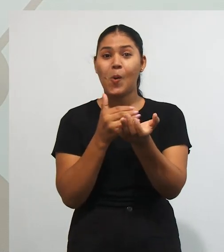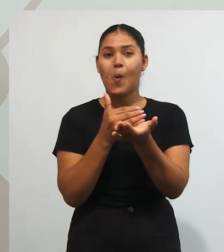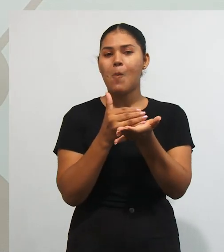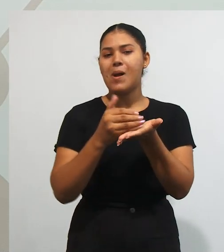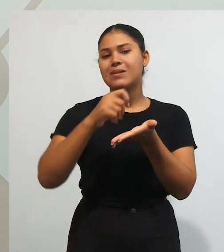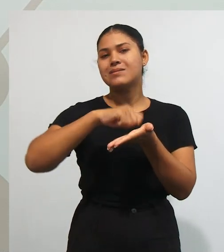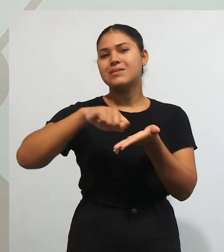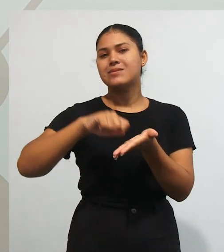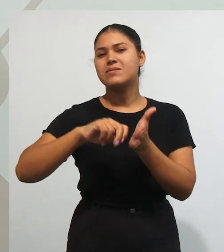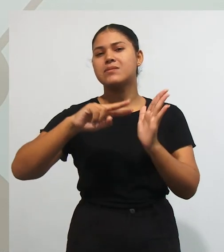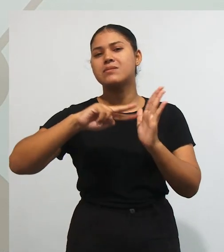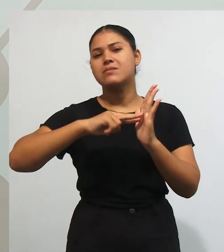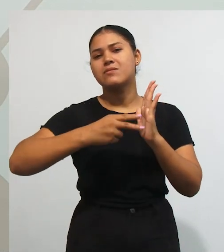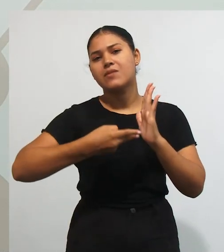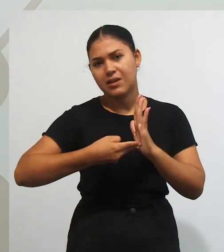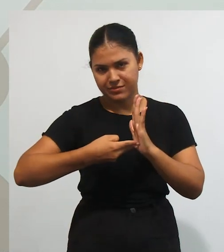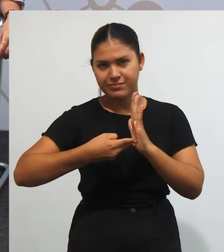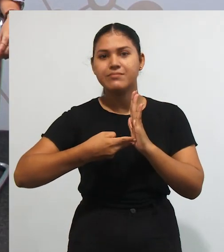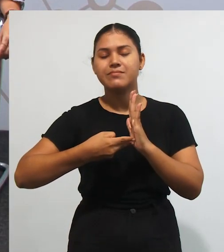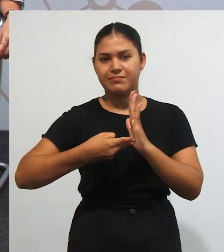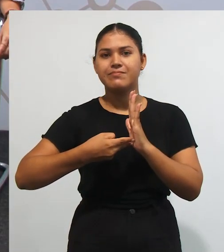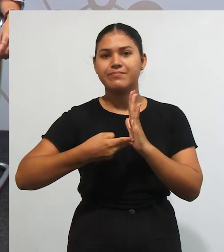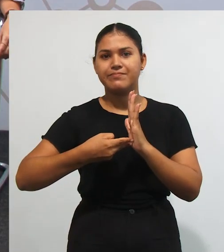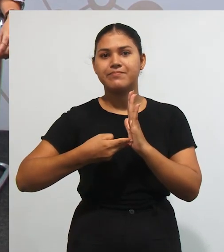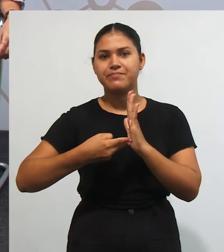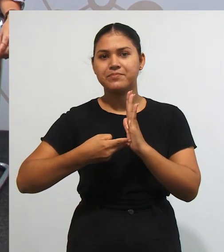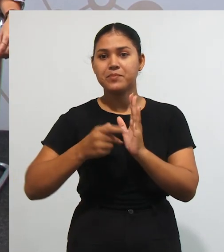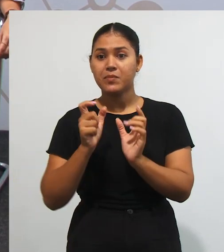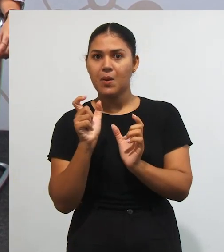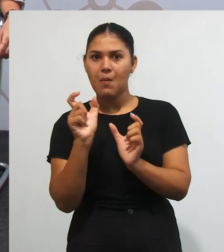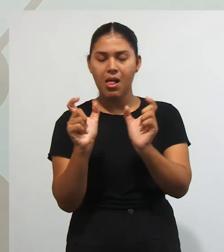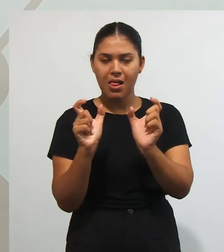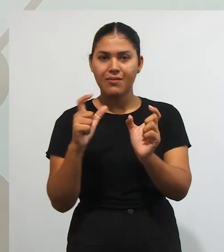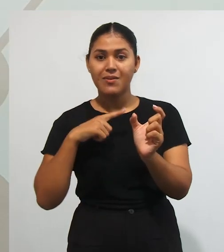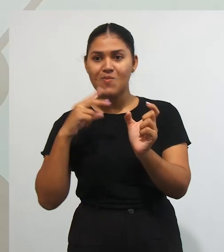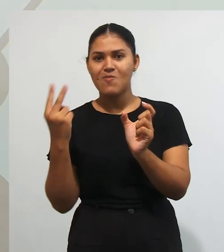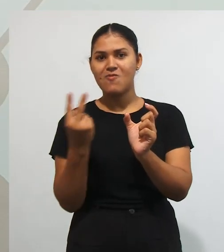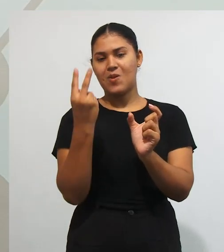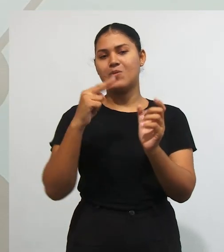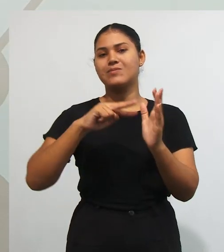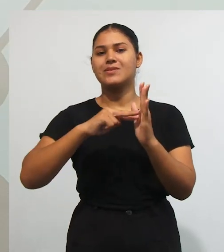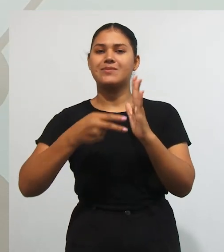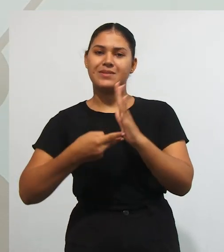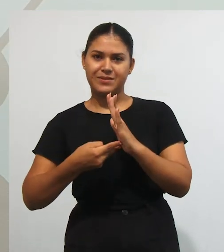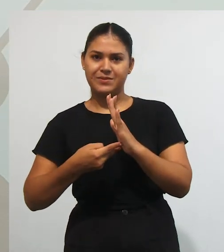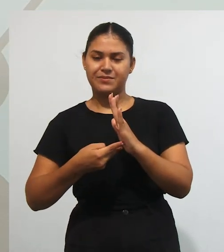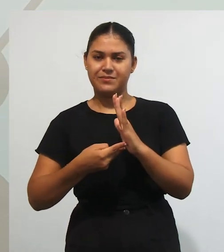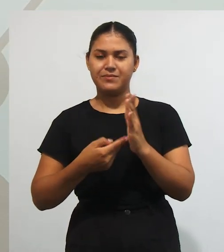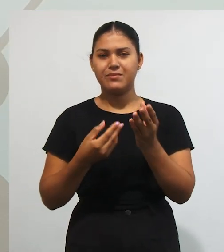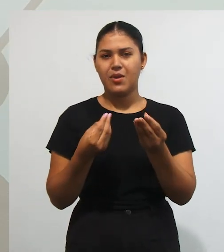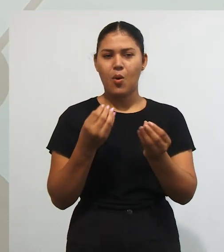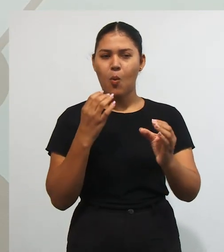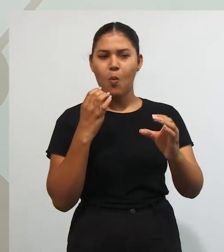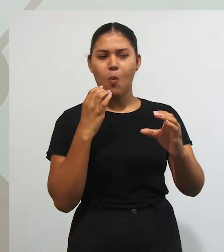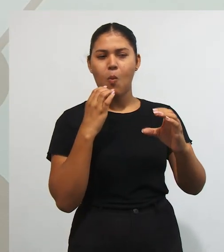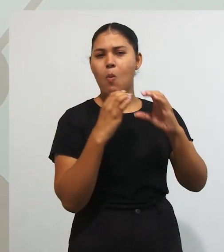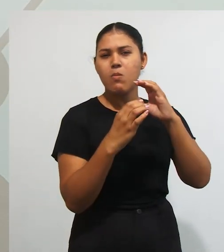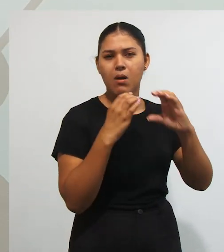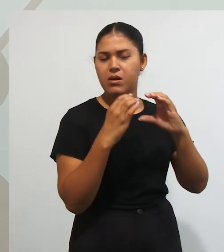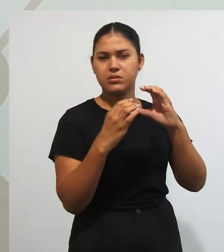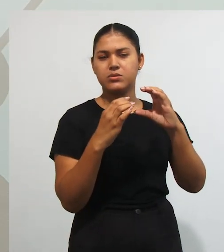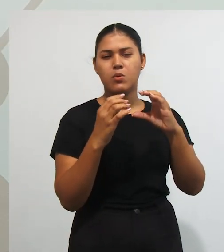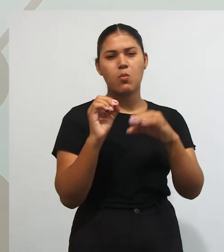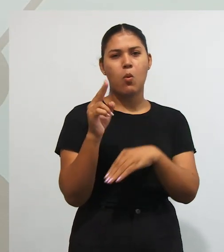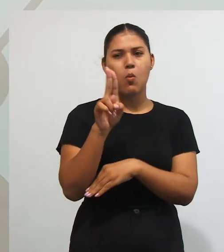E você disse algo muito importante que precisamos destacar. A comunicação se dá, ou melhor, a linguagem,